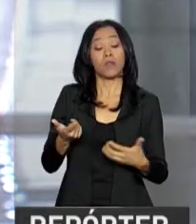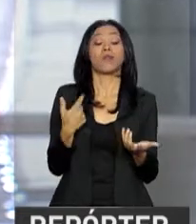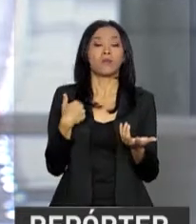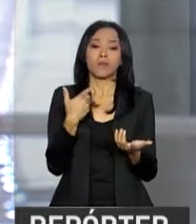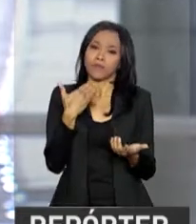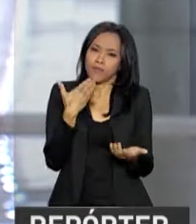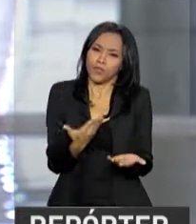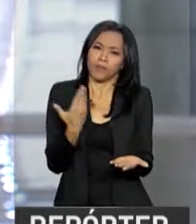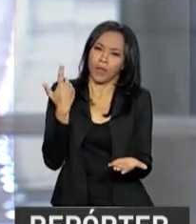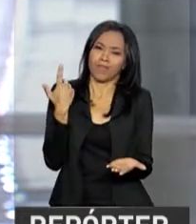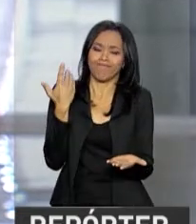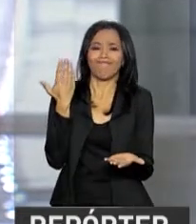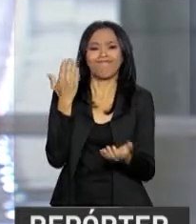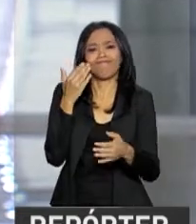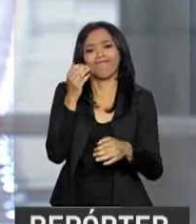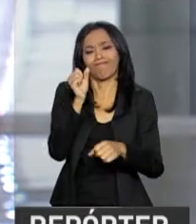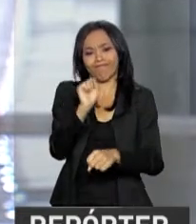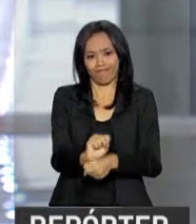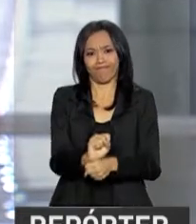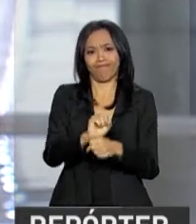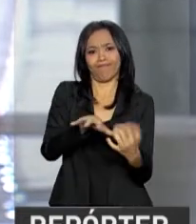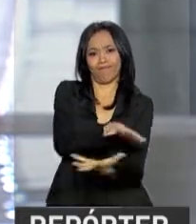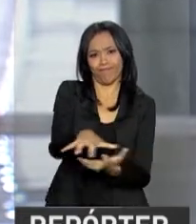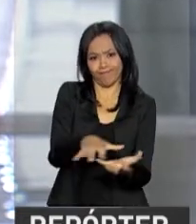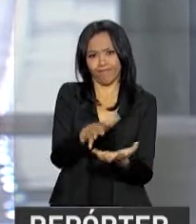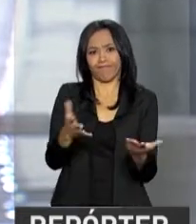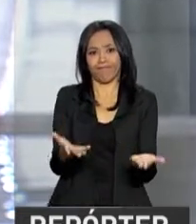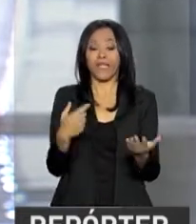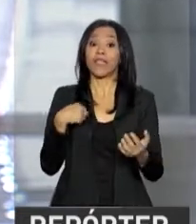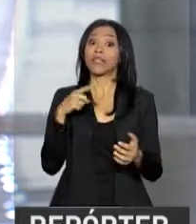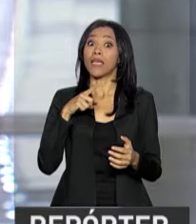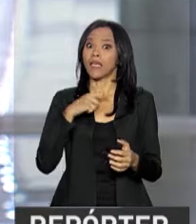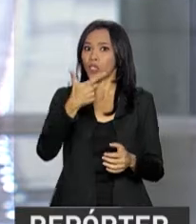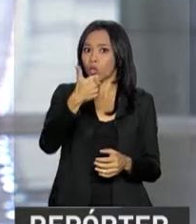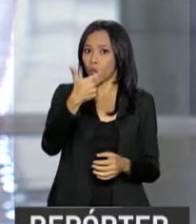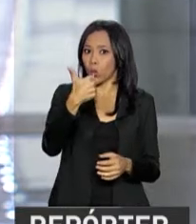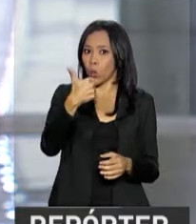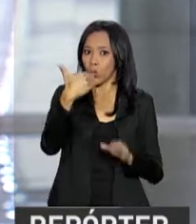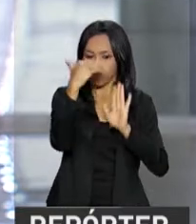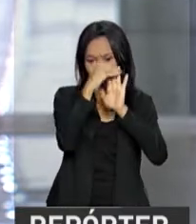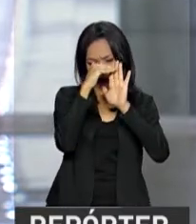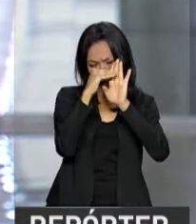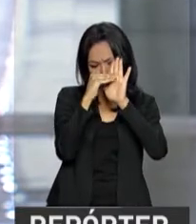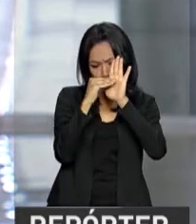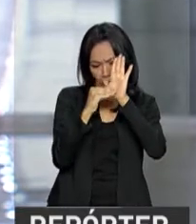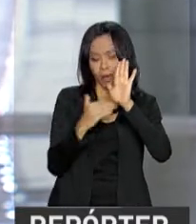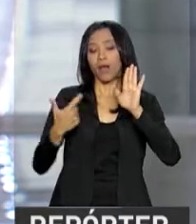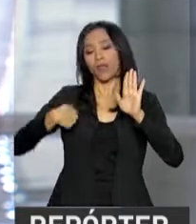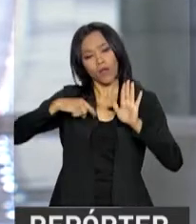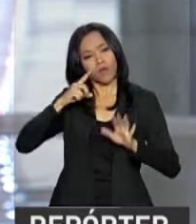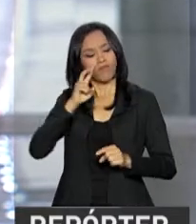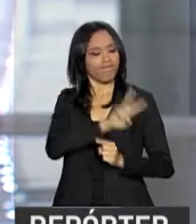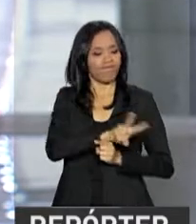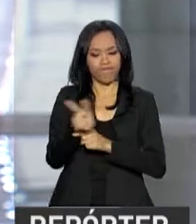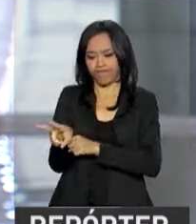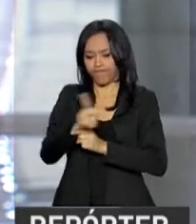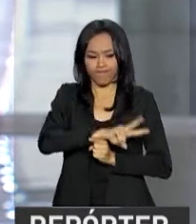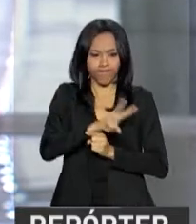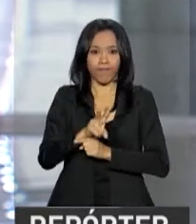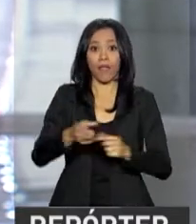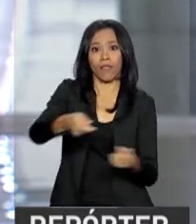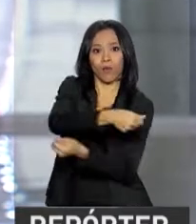em todo o país o acordo tem 12 itens nós acompanhamos toda a negociação ea gente mostra agora como é que foi na